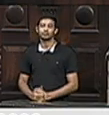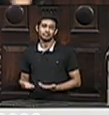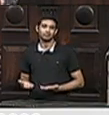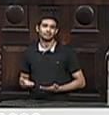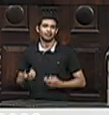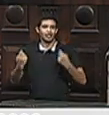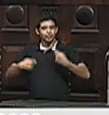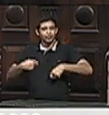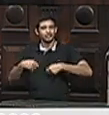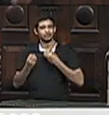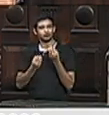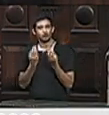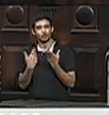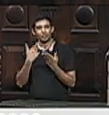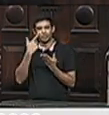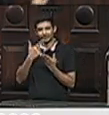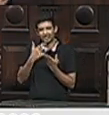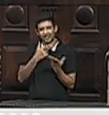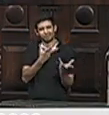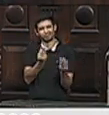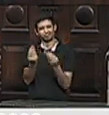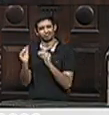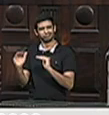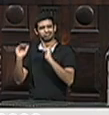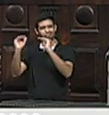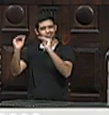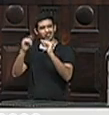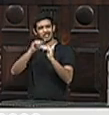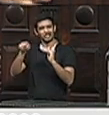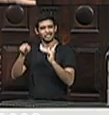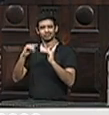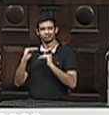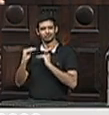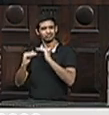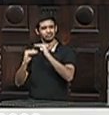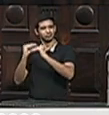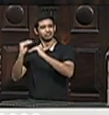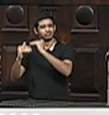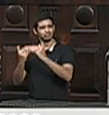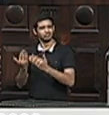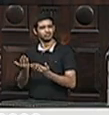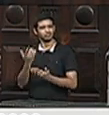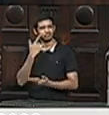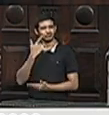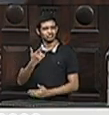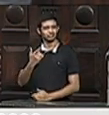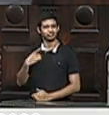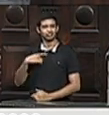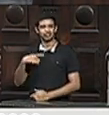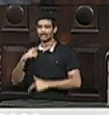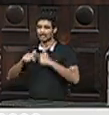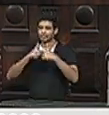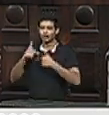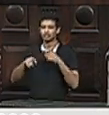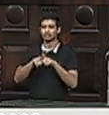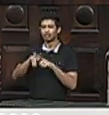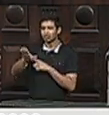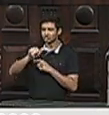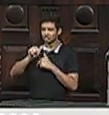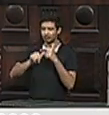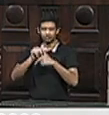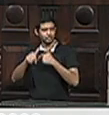a gente recua, deputado Osório. A gente tem um processo hoje de composição do Conselho que é mais plural, que é mais aberto, que é